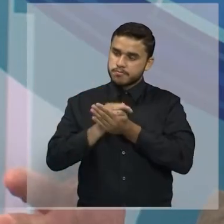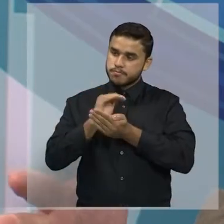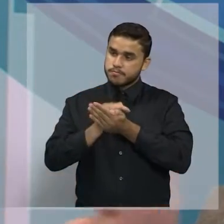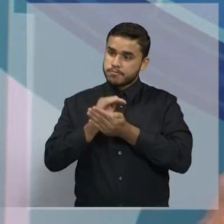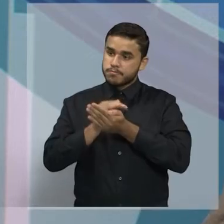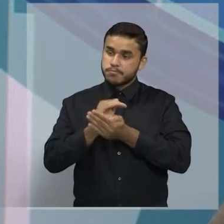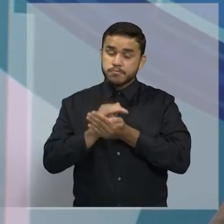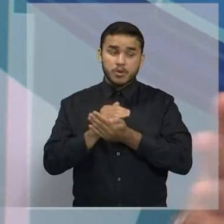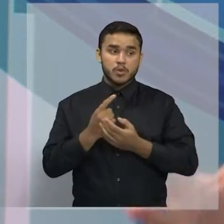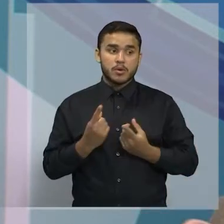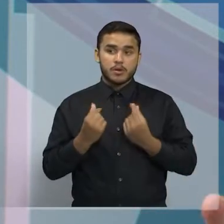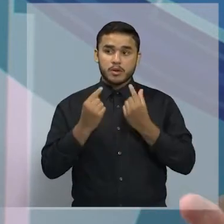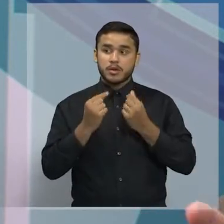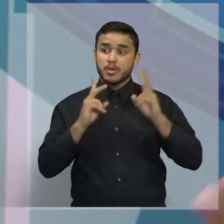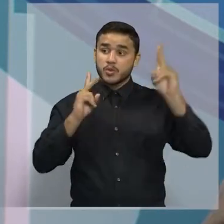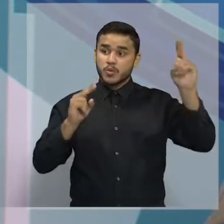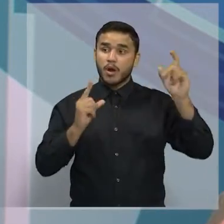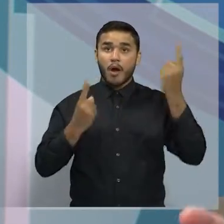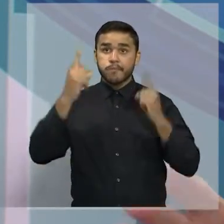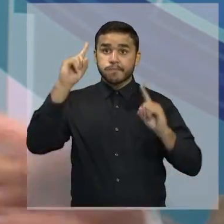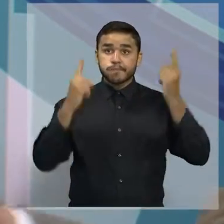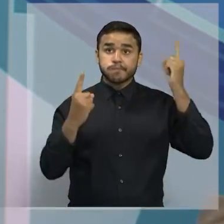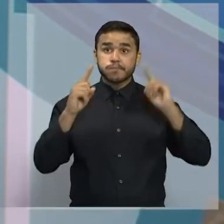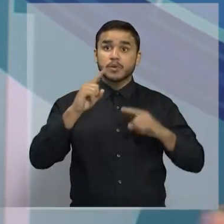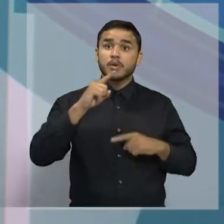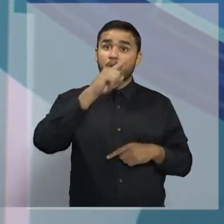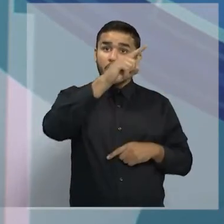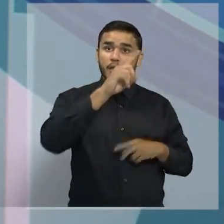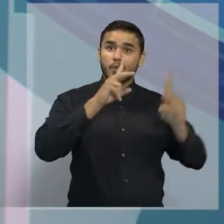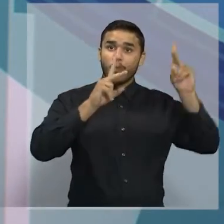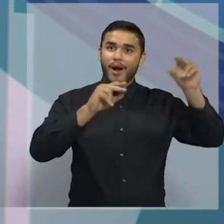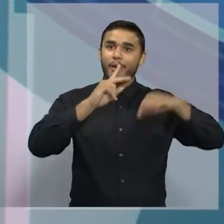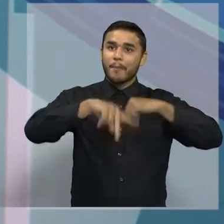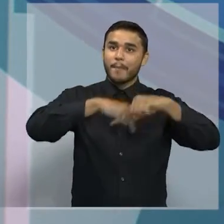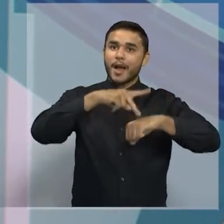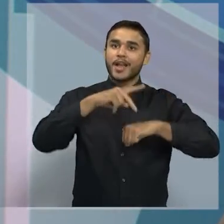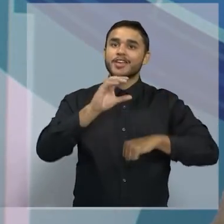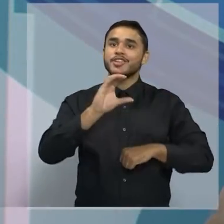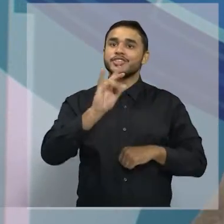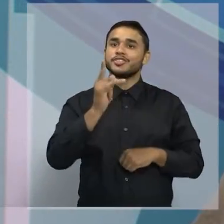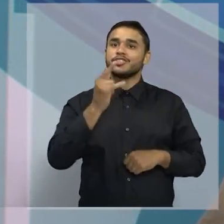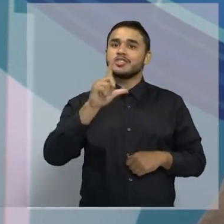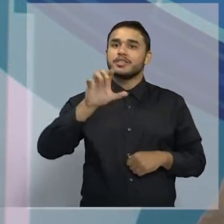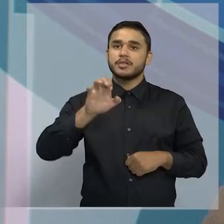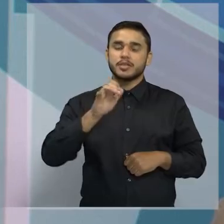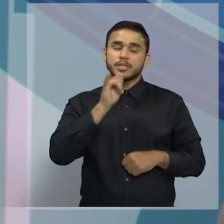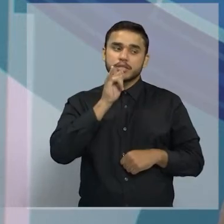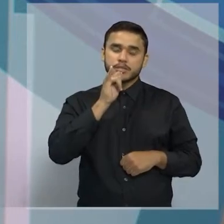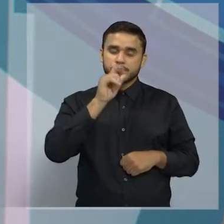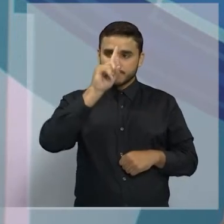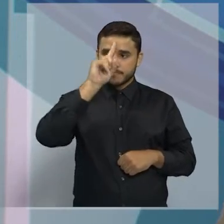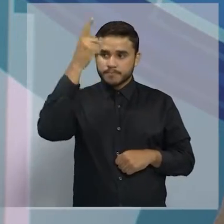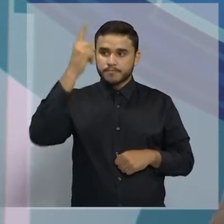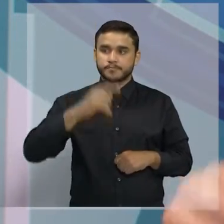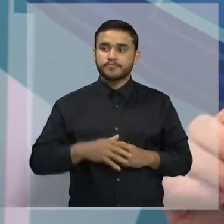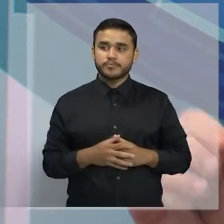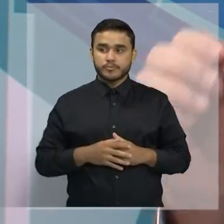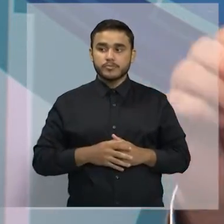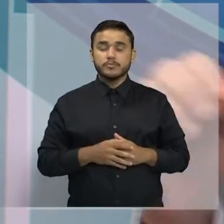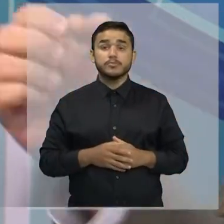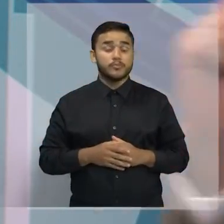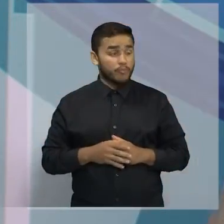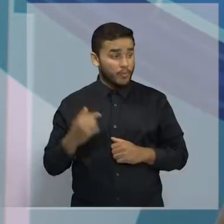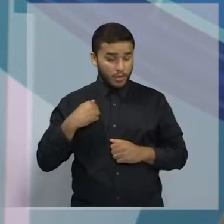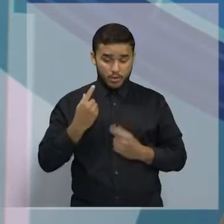capitalizar tudo como foi feito no Chile, não. Por isso que a gente parte aqui já para quais são as opções. Né? Isso, que